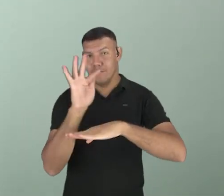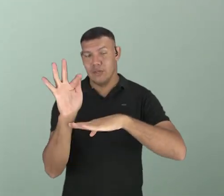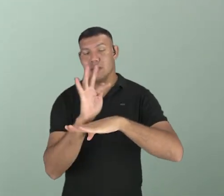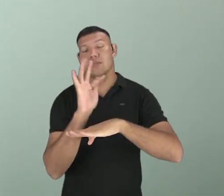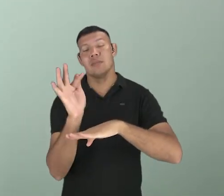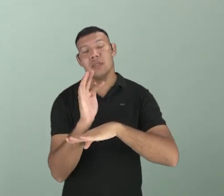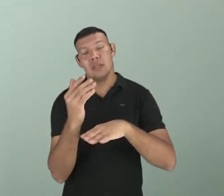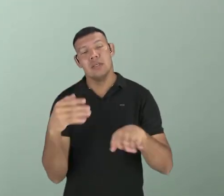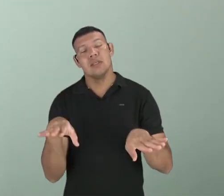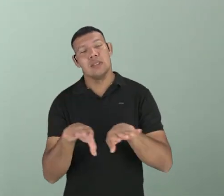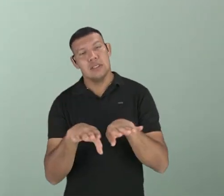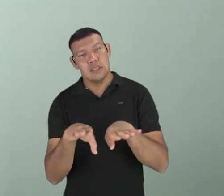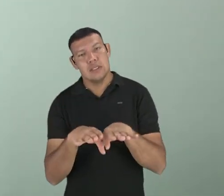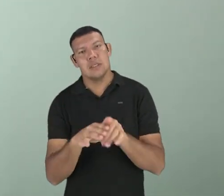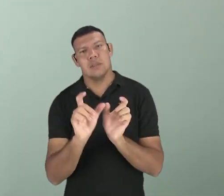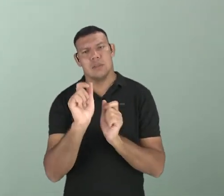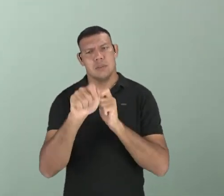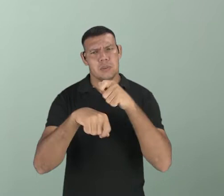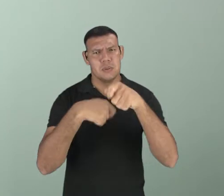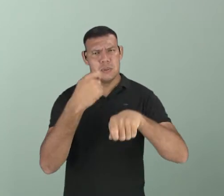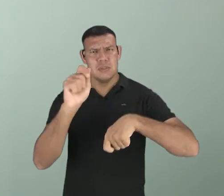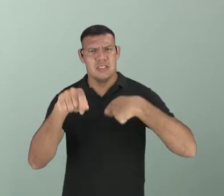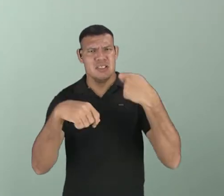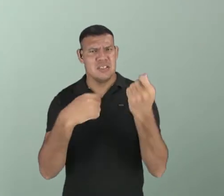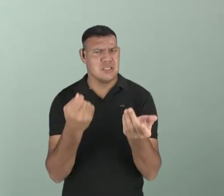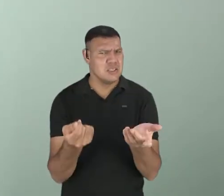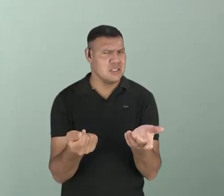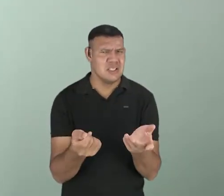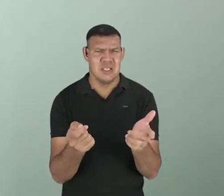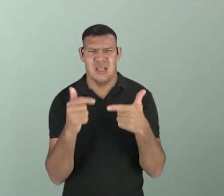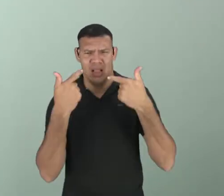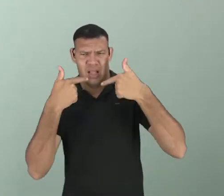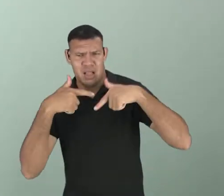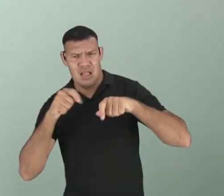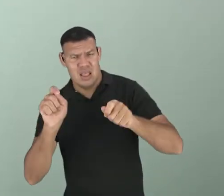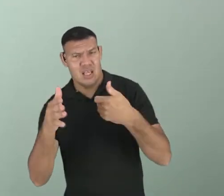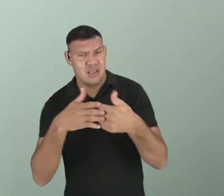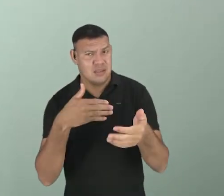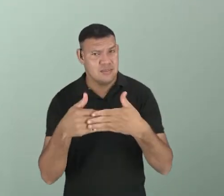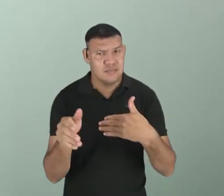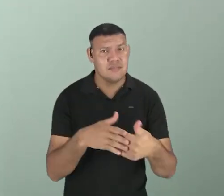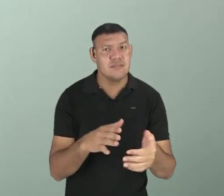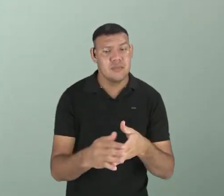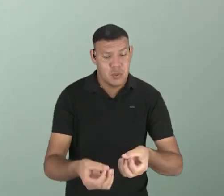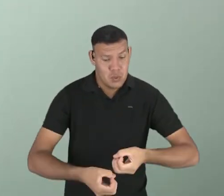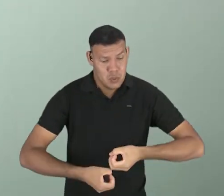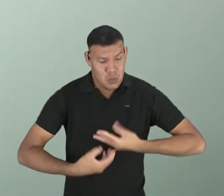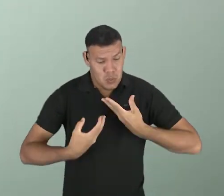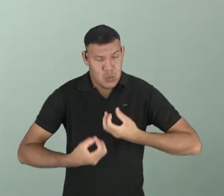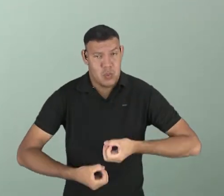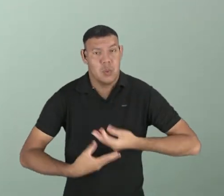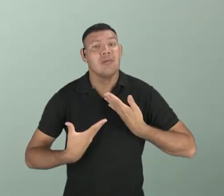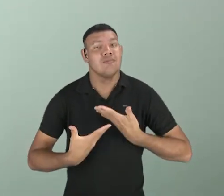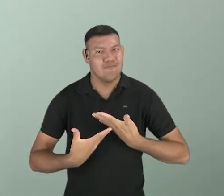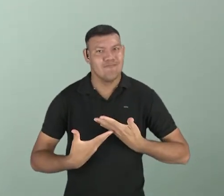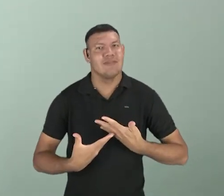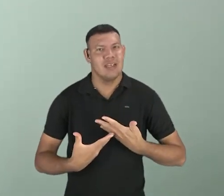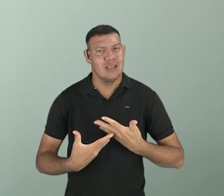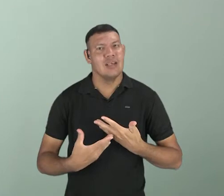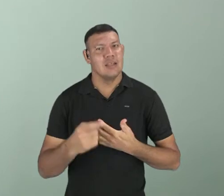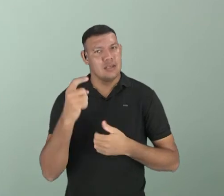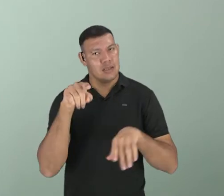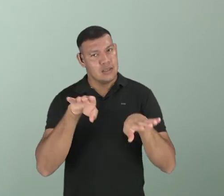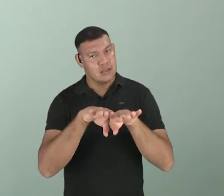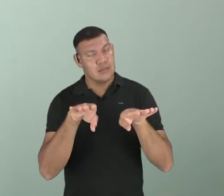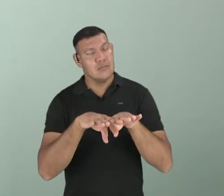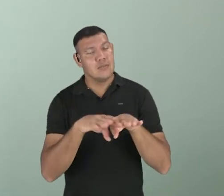simbólicas, não importando por meio de que linguagem, né? Esse poema ele vai comungar dessa ideia também,